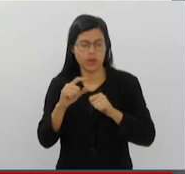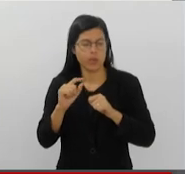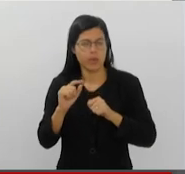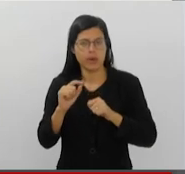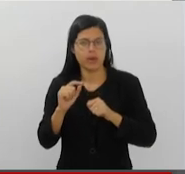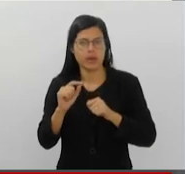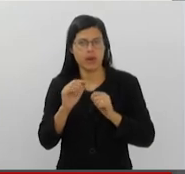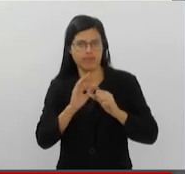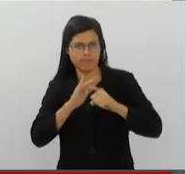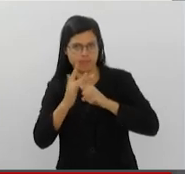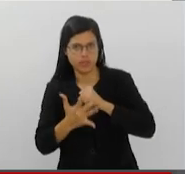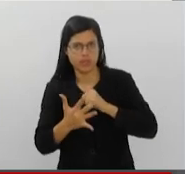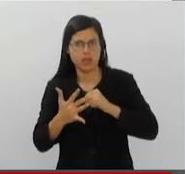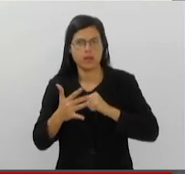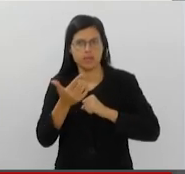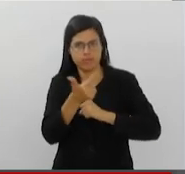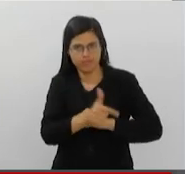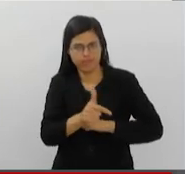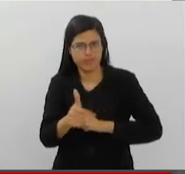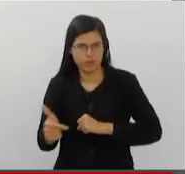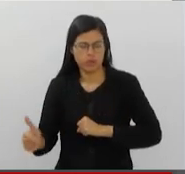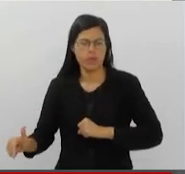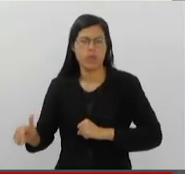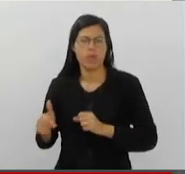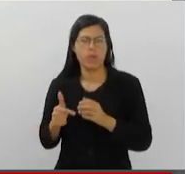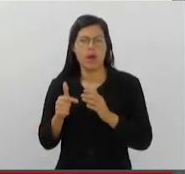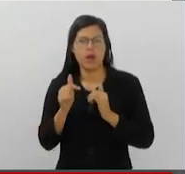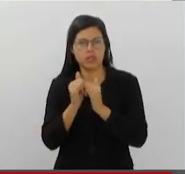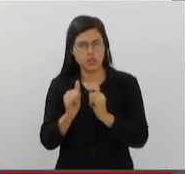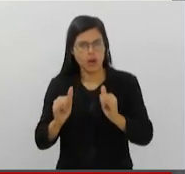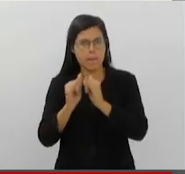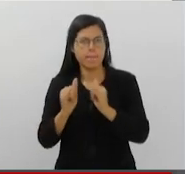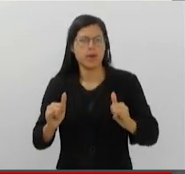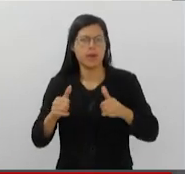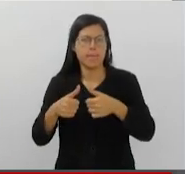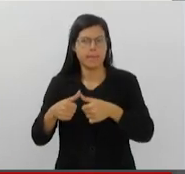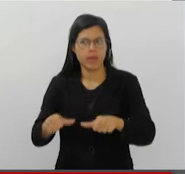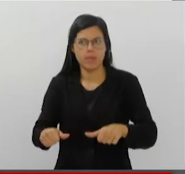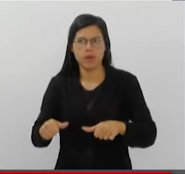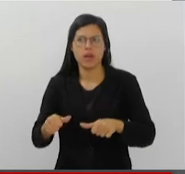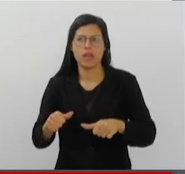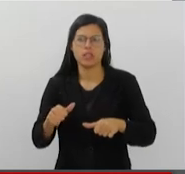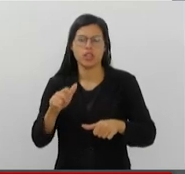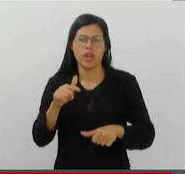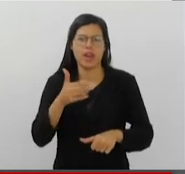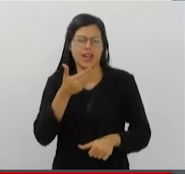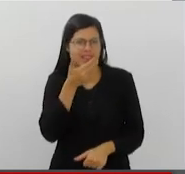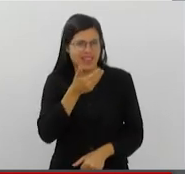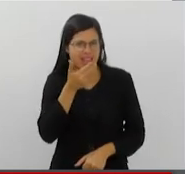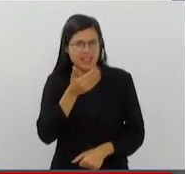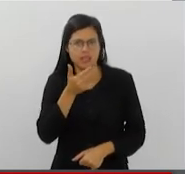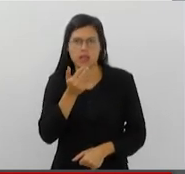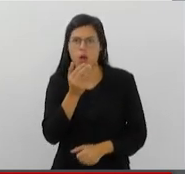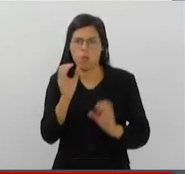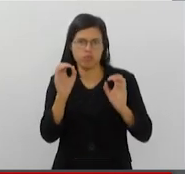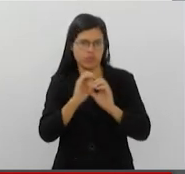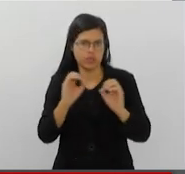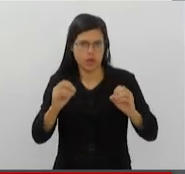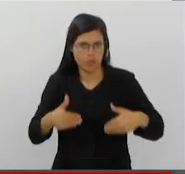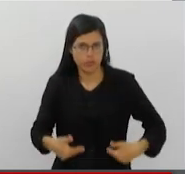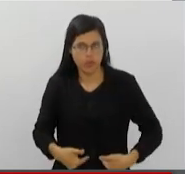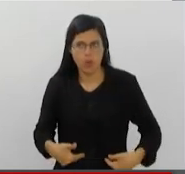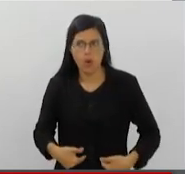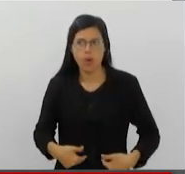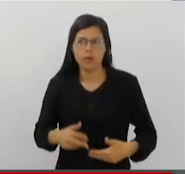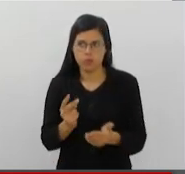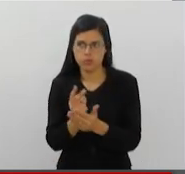mais frequência. Então, se tornaram campanhas permanentes, a campanha Natal Sem Fome, que está em operação até hoje,